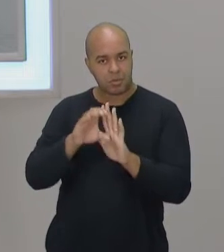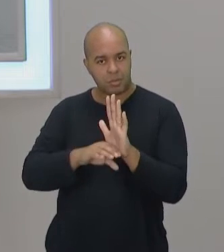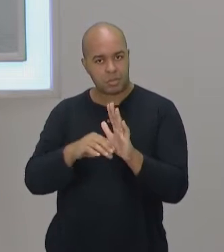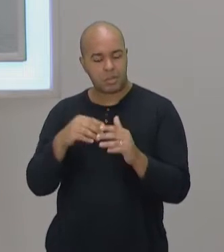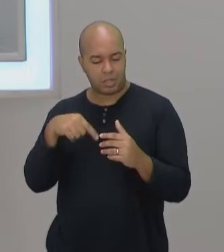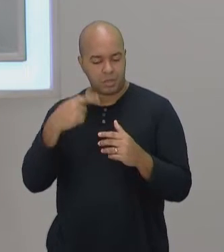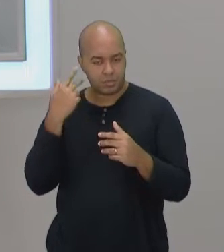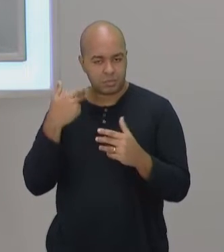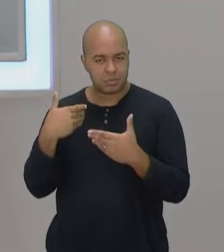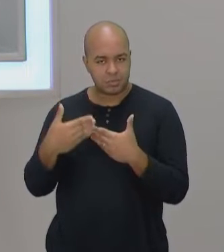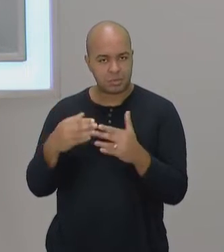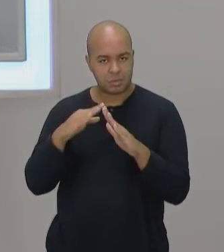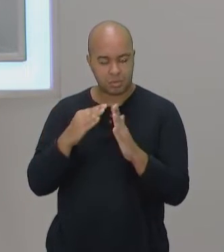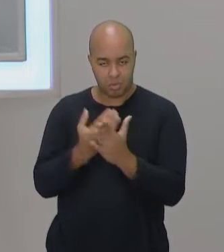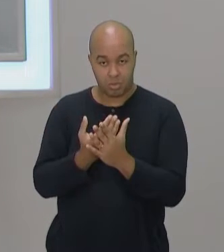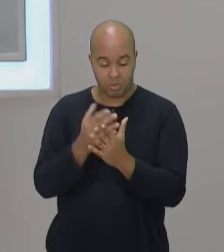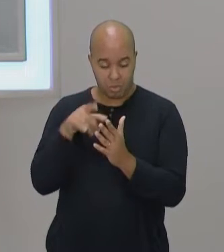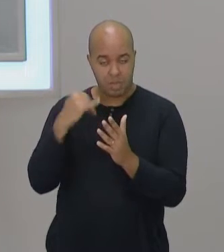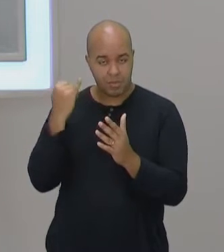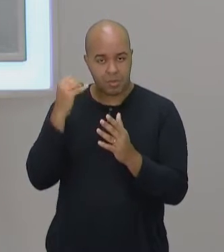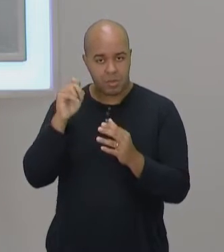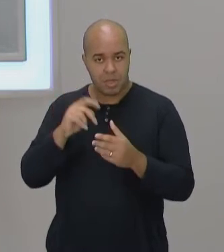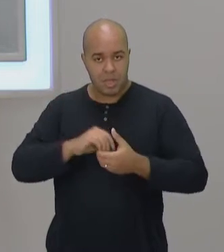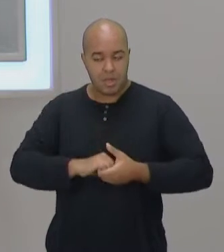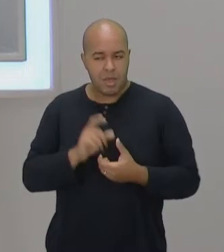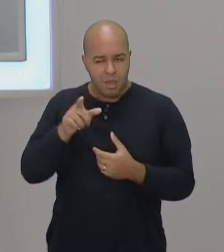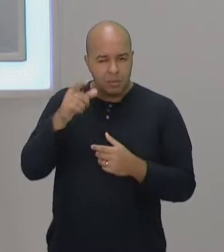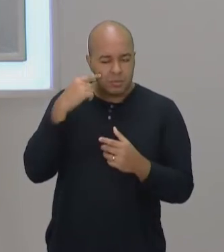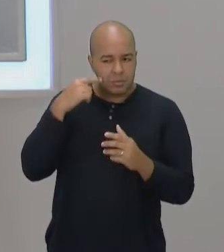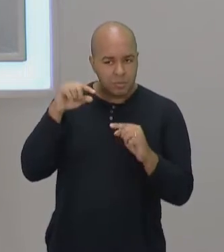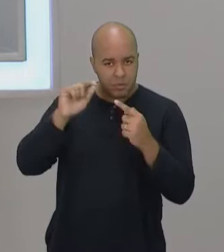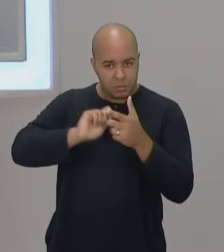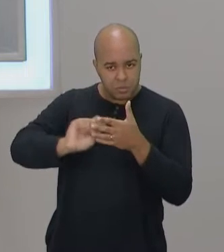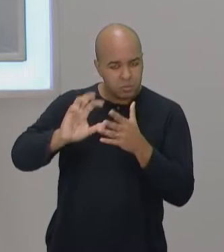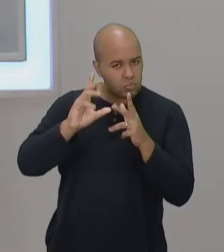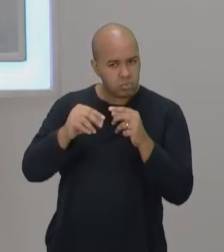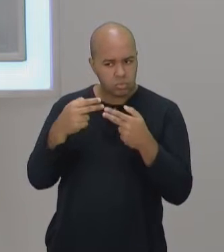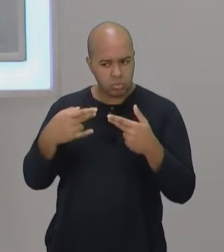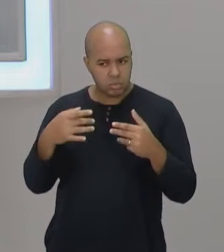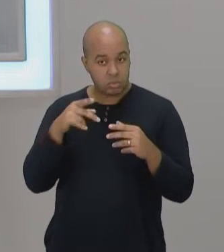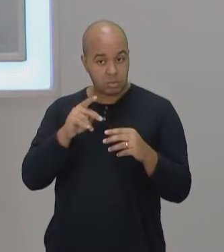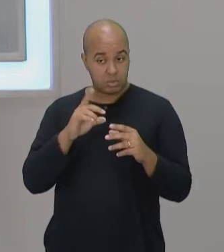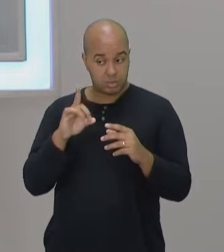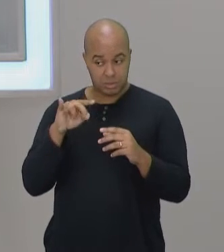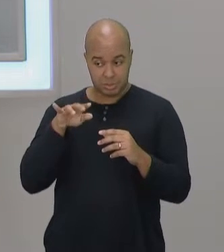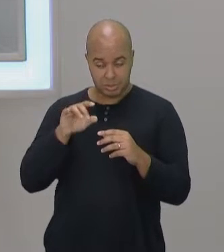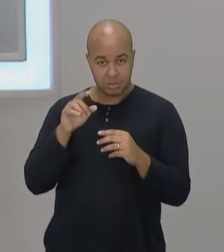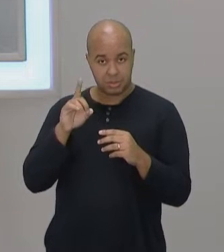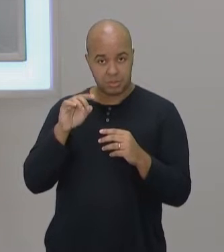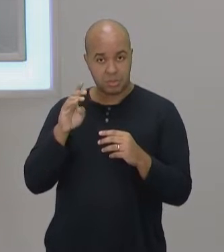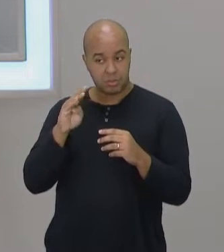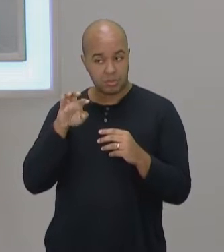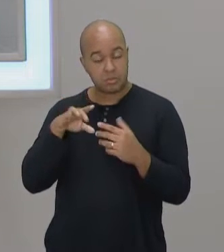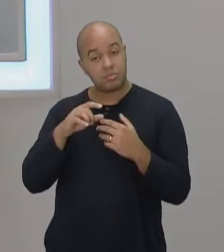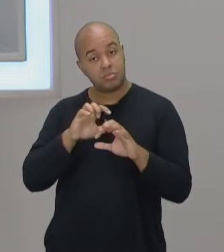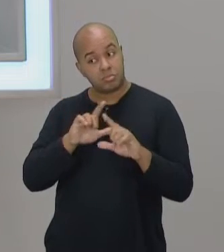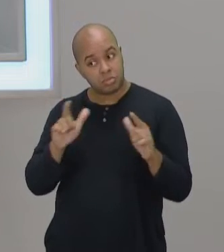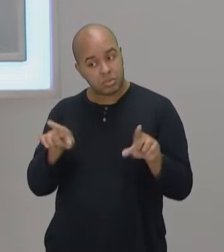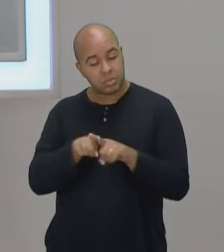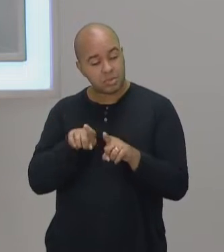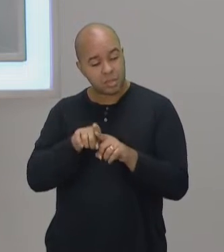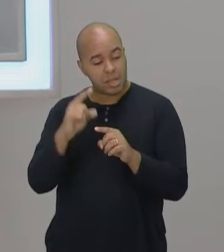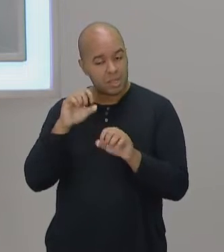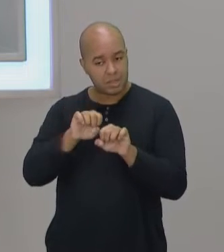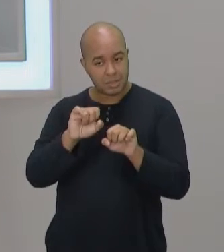nossa trajetória escolar. Então é fundamental que vocês anotem todas as coisas no seu diário de bordo, inclusive essa